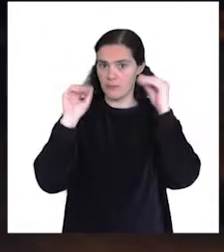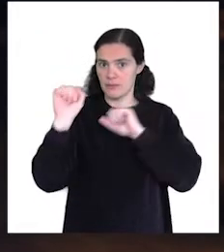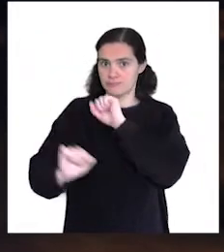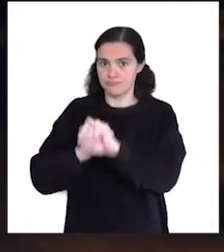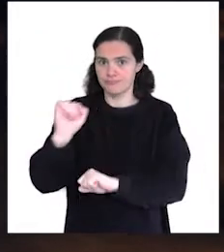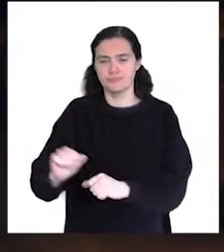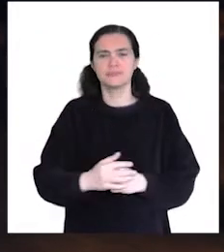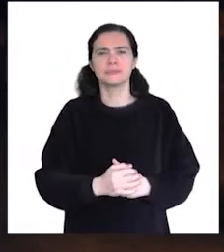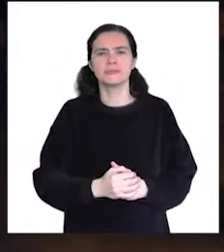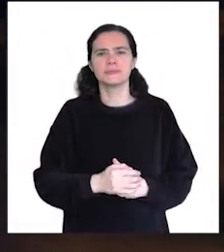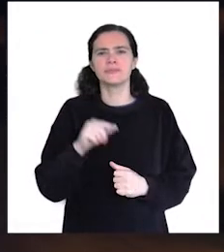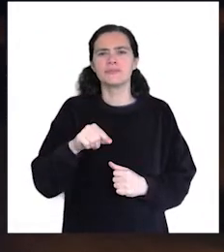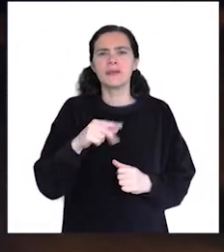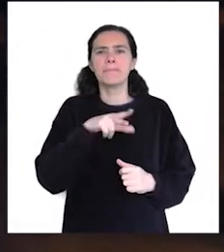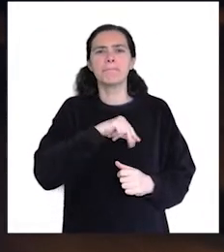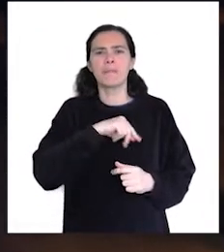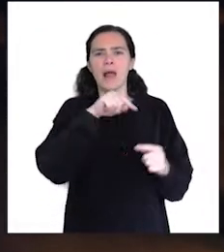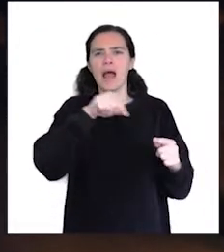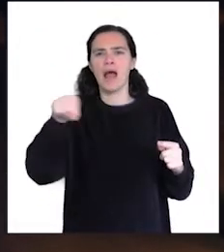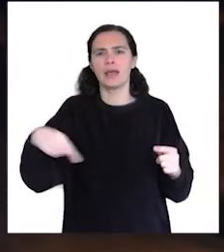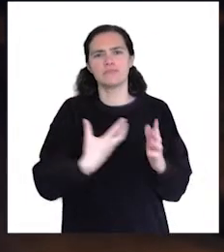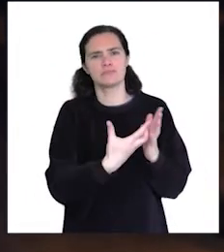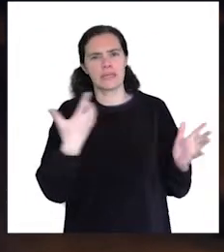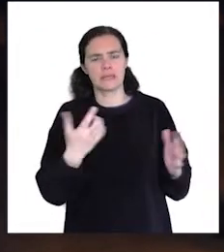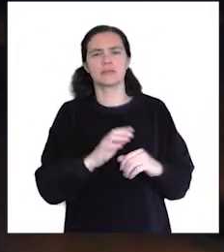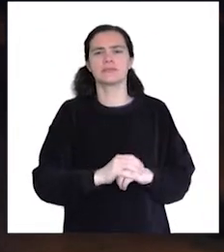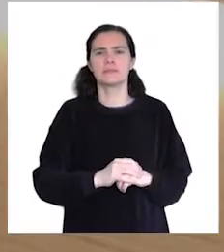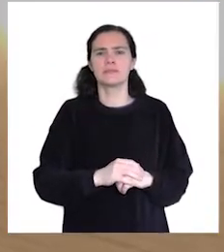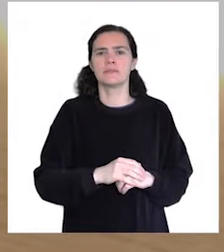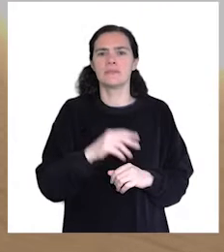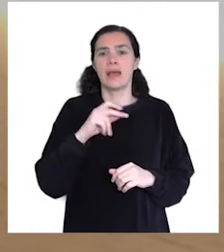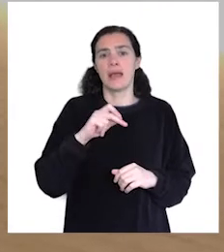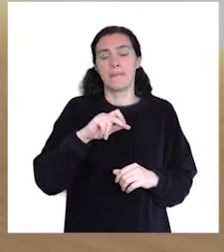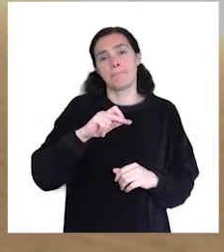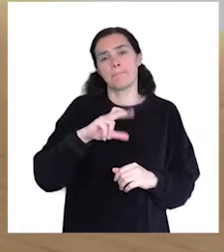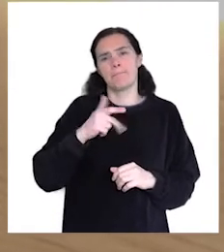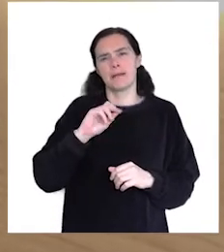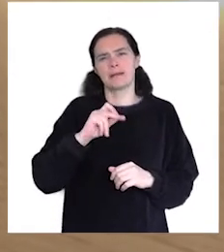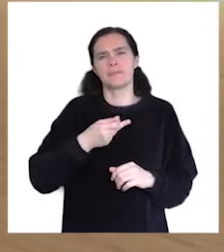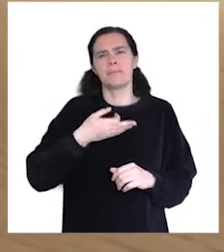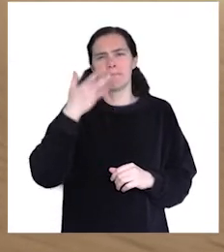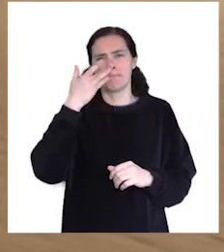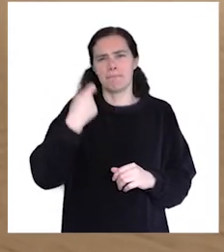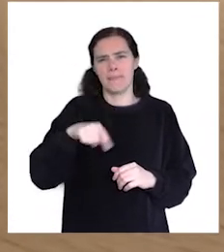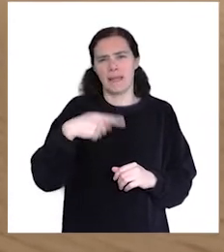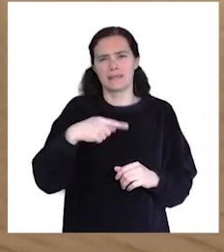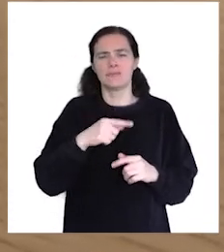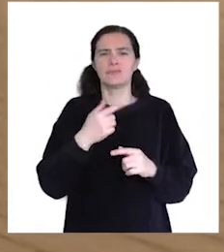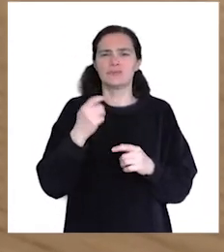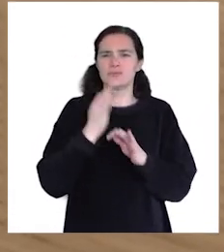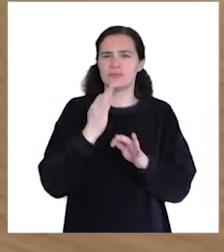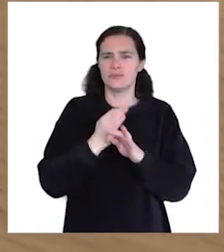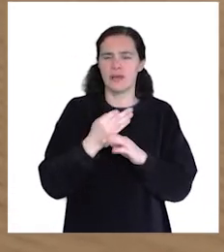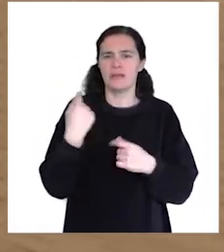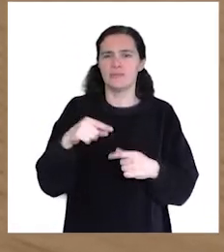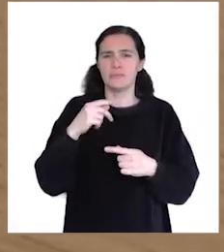Oliveira. E, dentre esses prémios, eu destacaria, por exemplo, a Harpa de Prata do Festival de Cork, que, no fundo, premiou